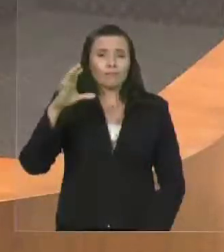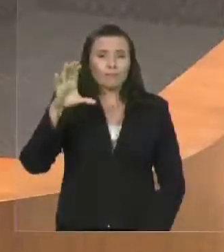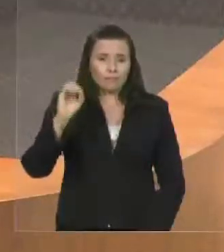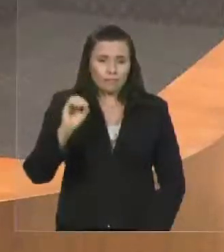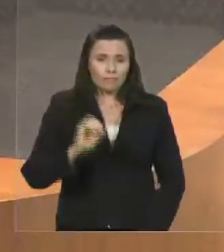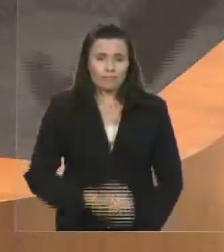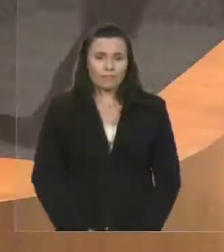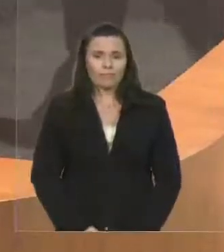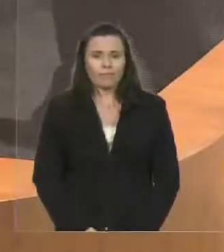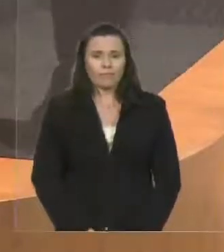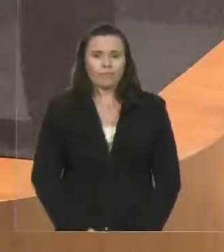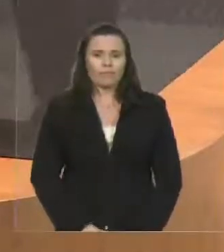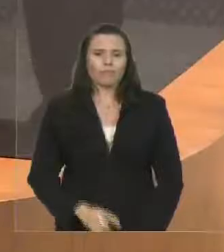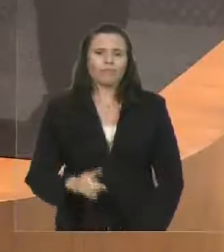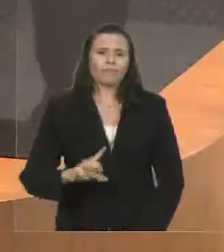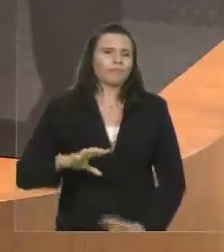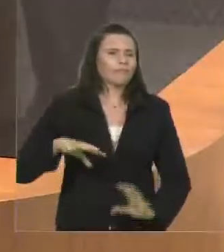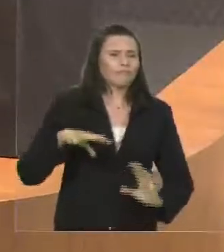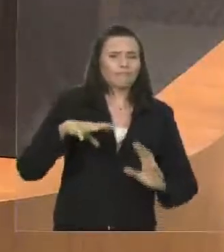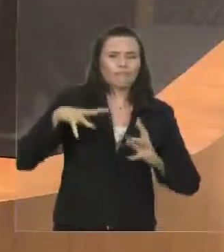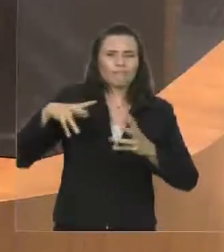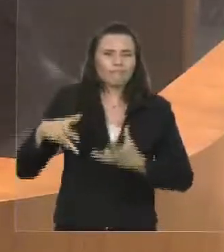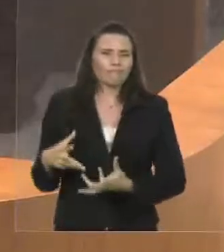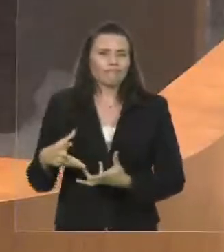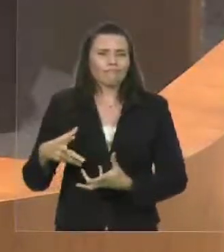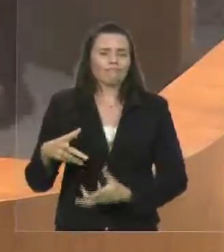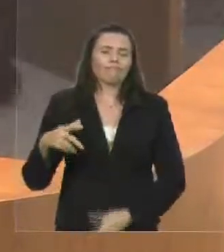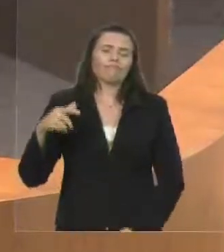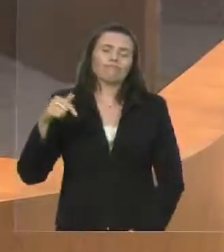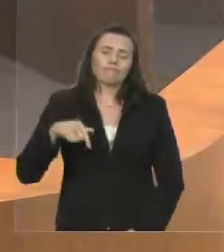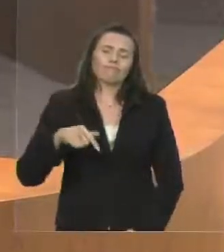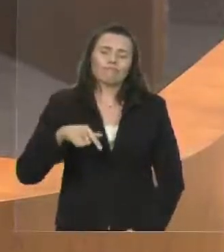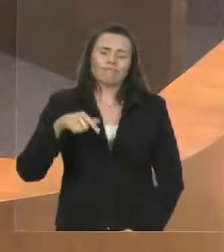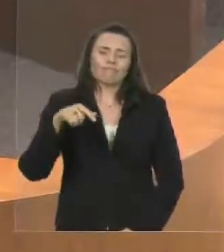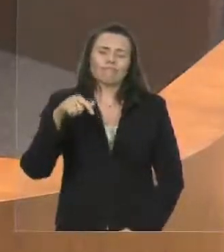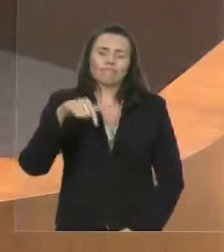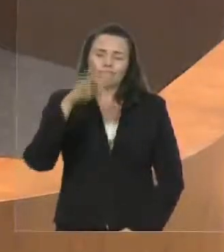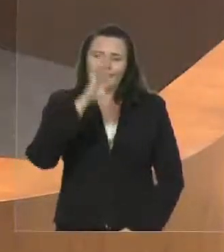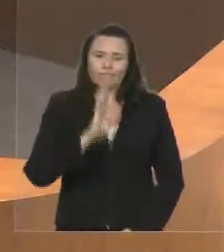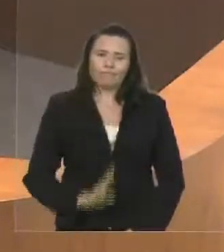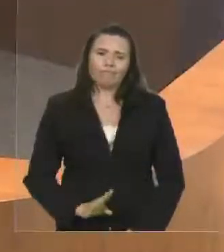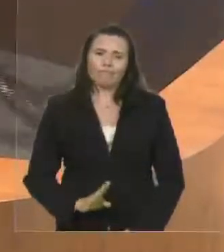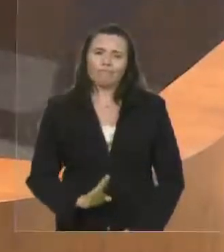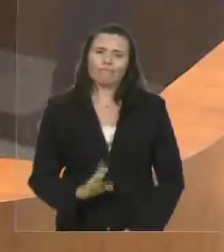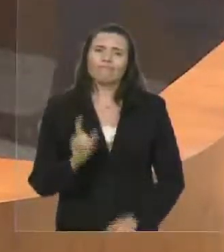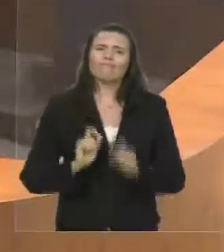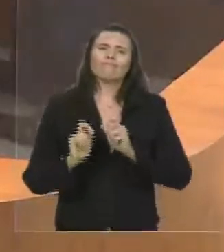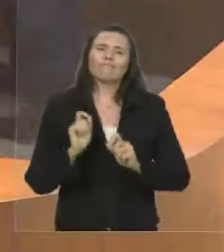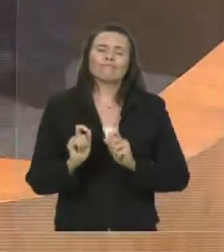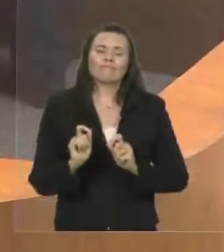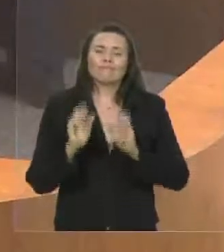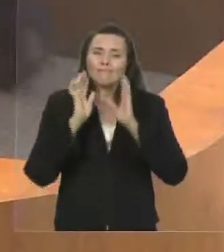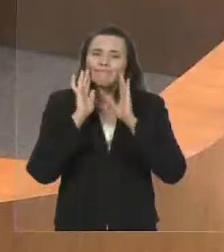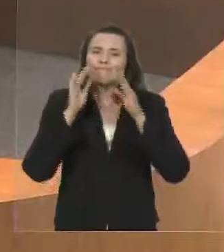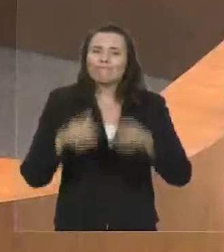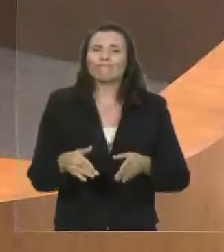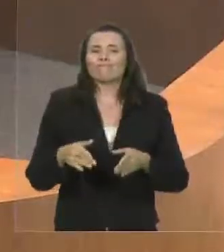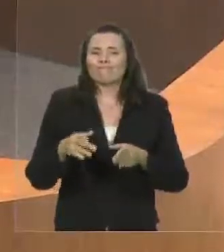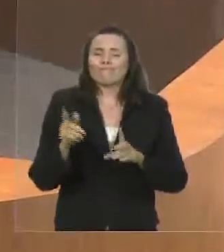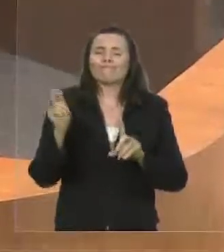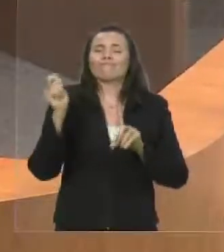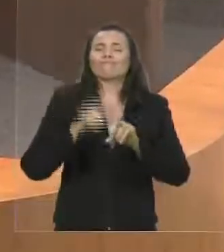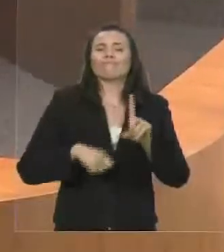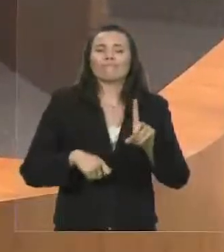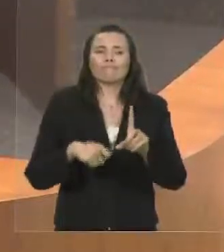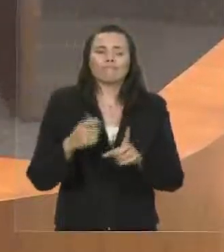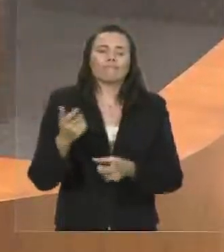internacional e nacional da mulher. É um mês que lembramos datas importantes, como o Dia Internacional da Mulher, o